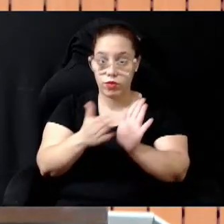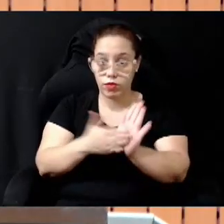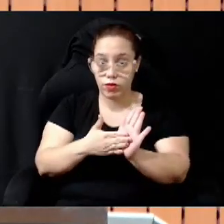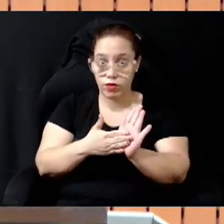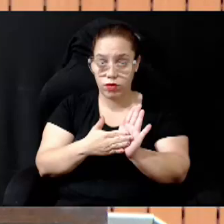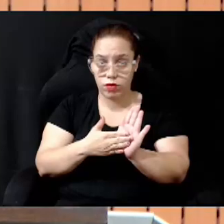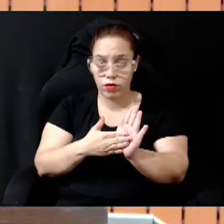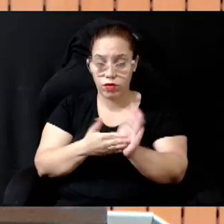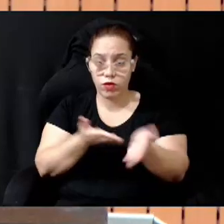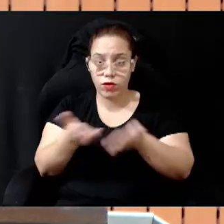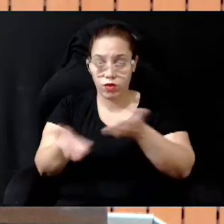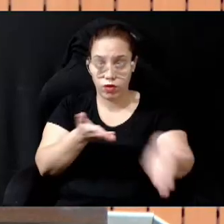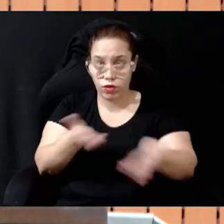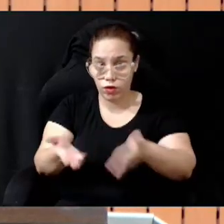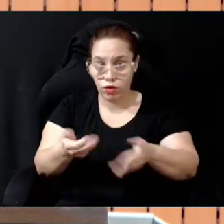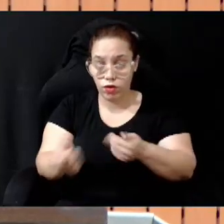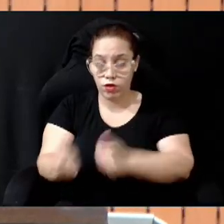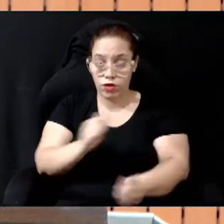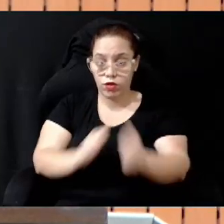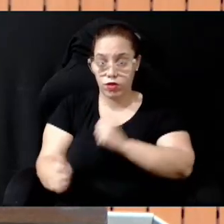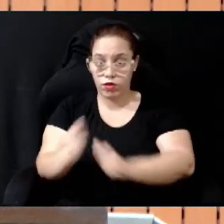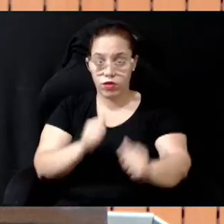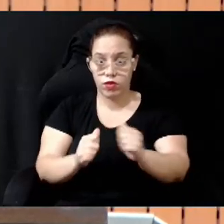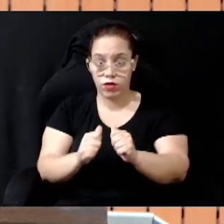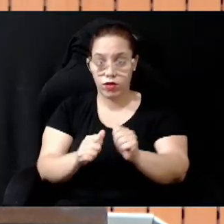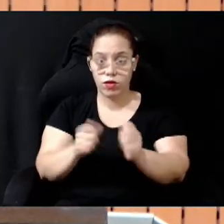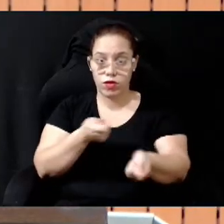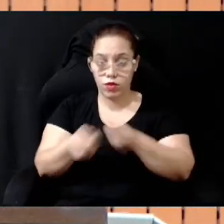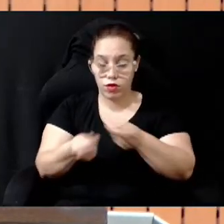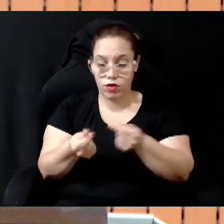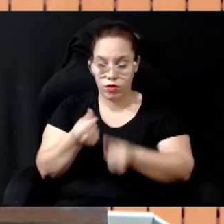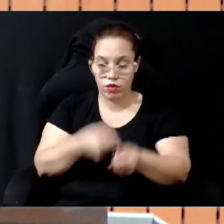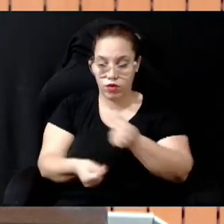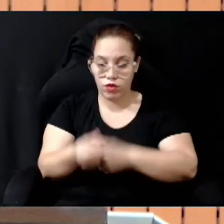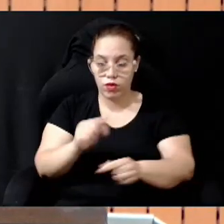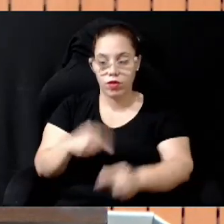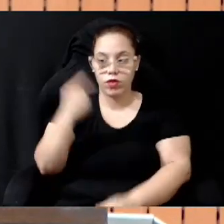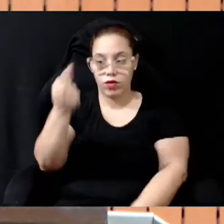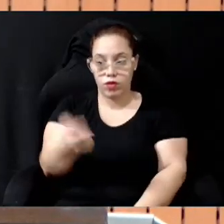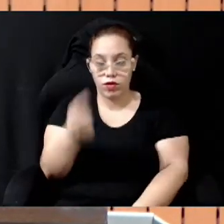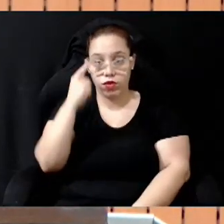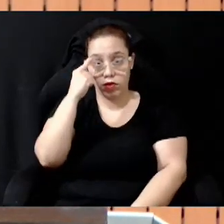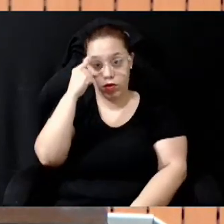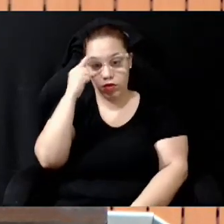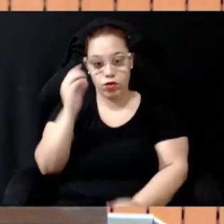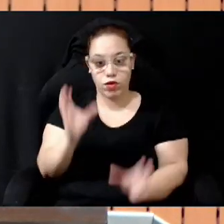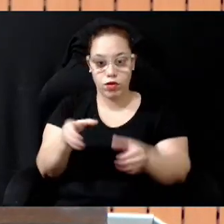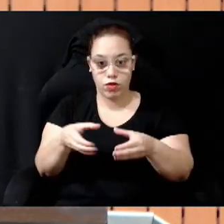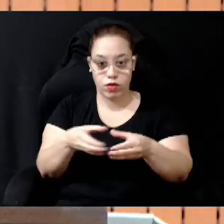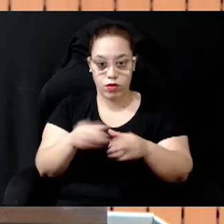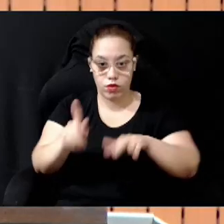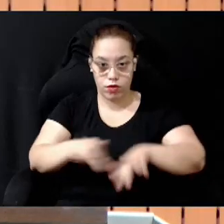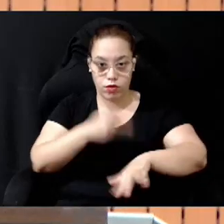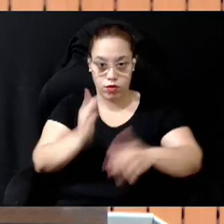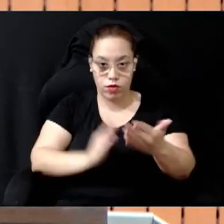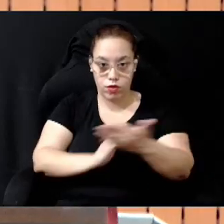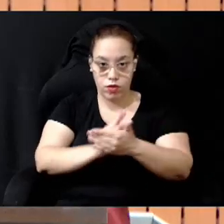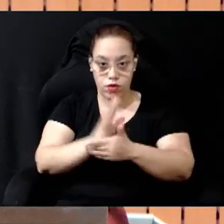o processo administrativo tributário municipal e da outras providências, teve parecer favorável